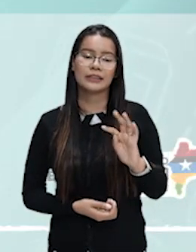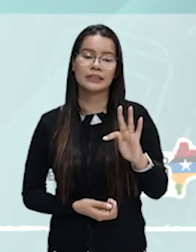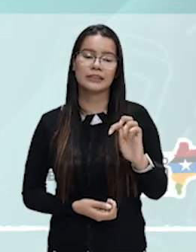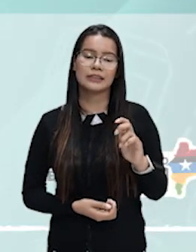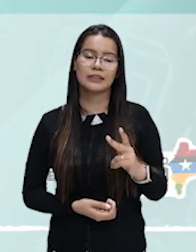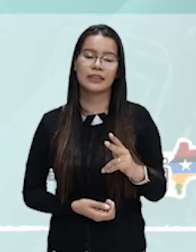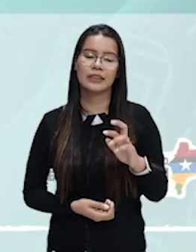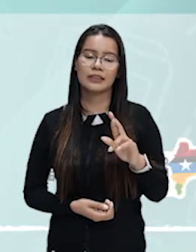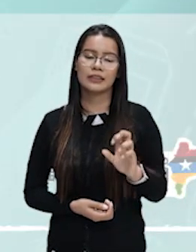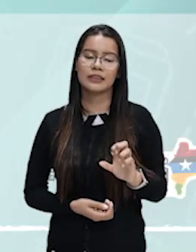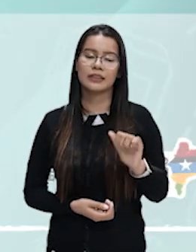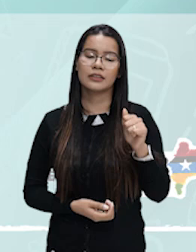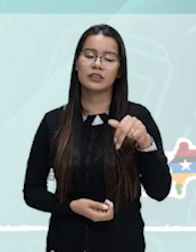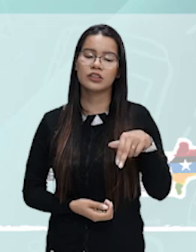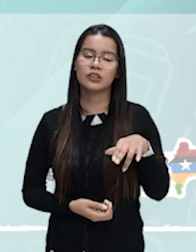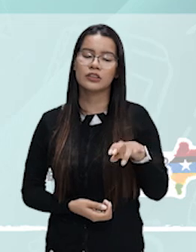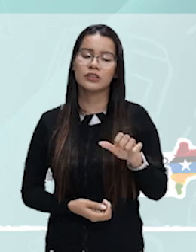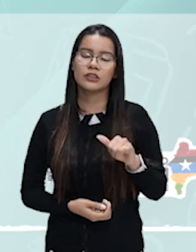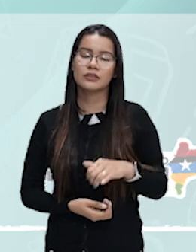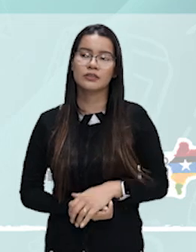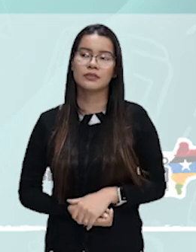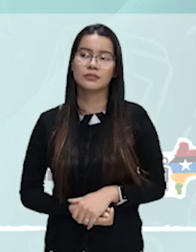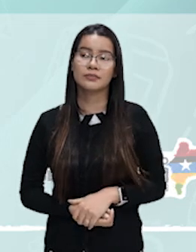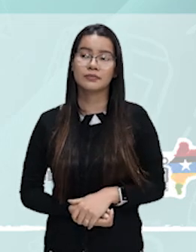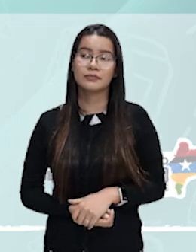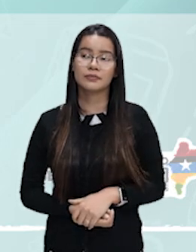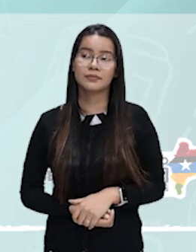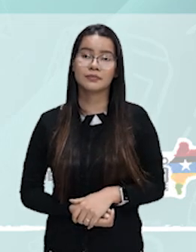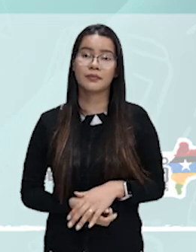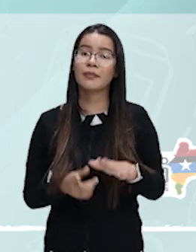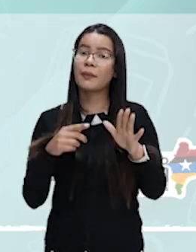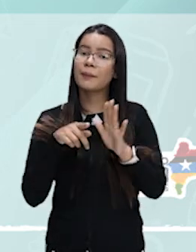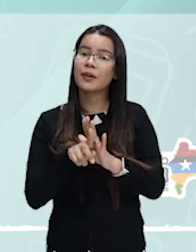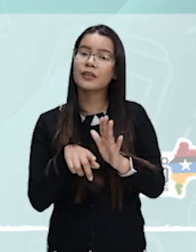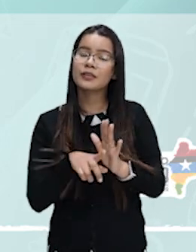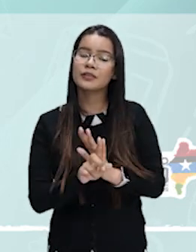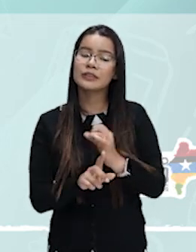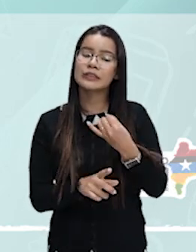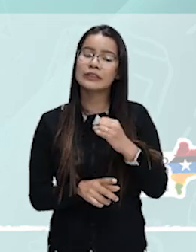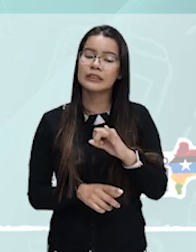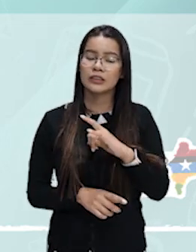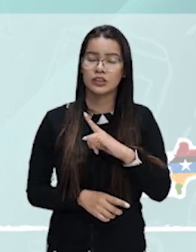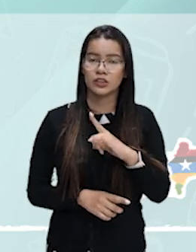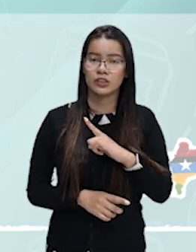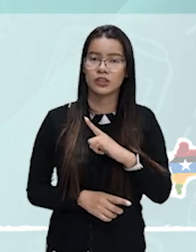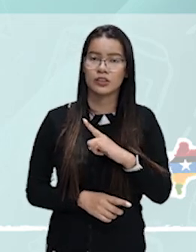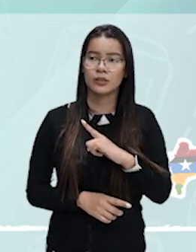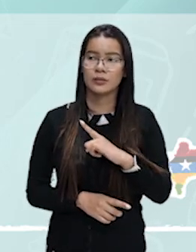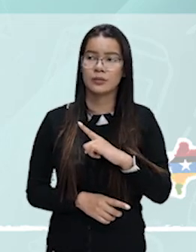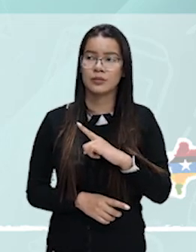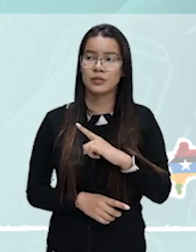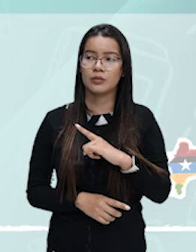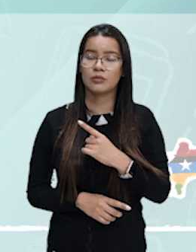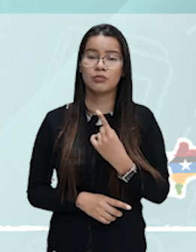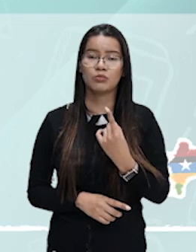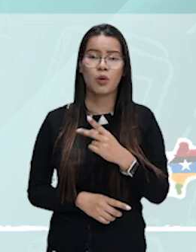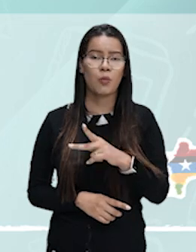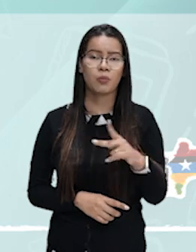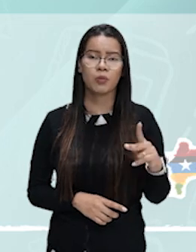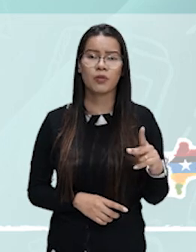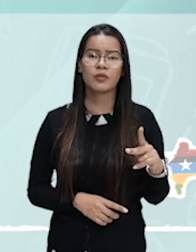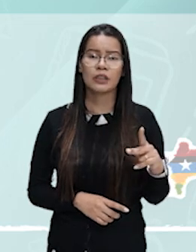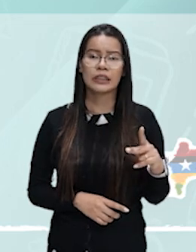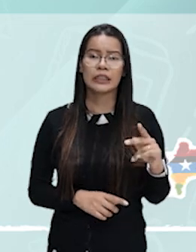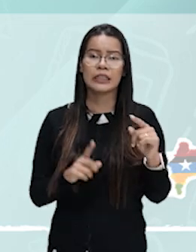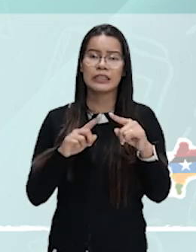any teacher in the classroom yesterday? Perguntando se havia algum